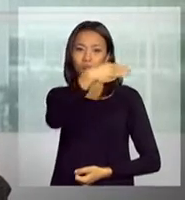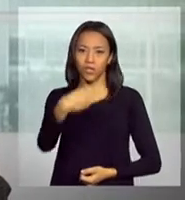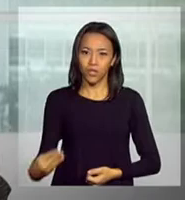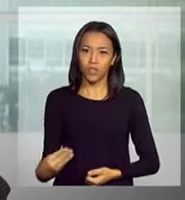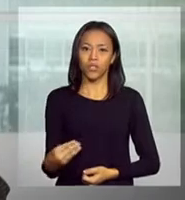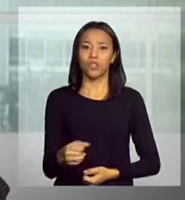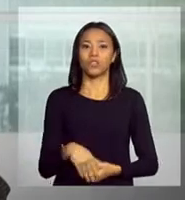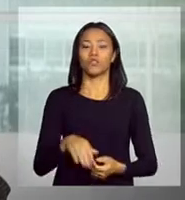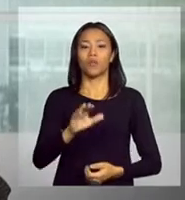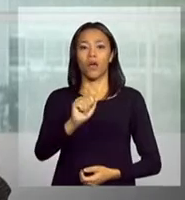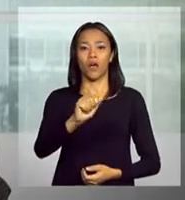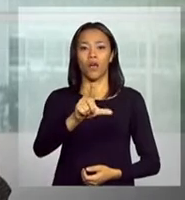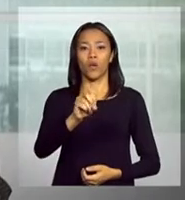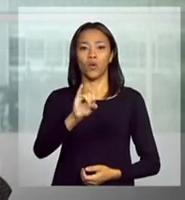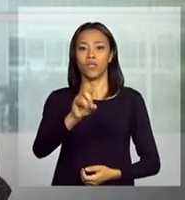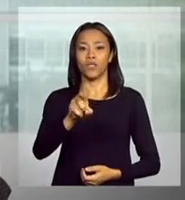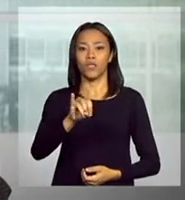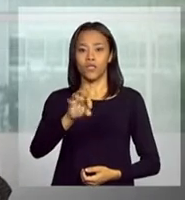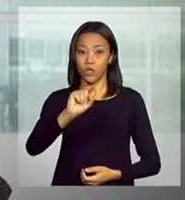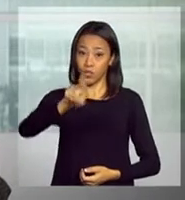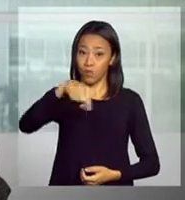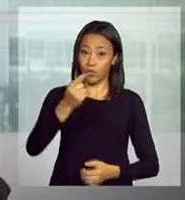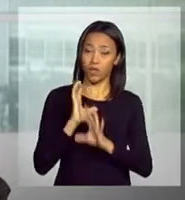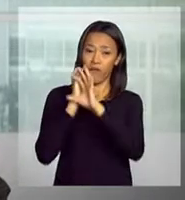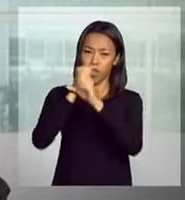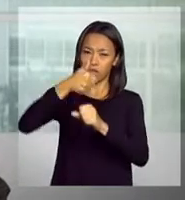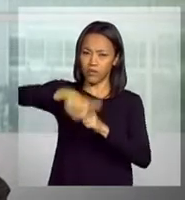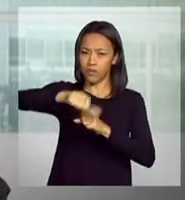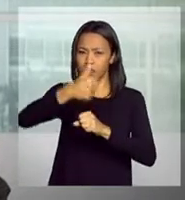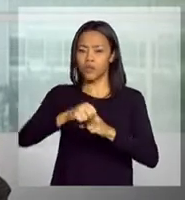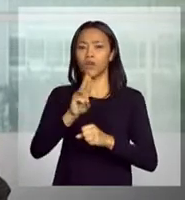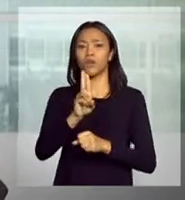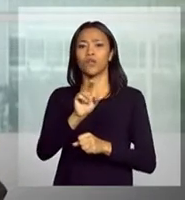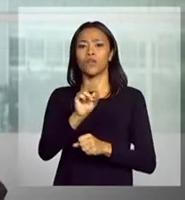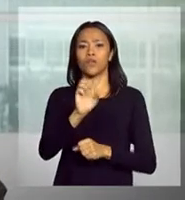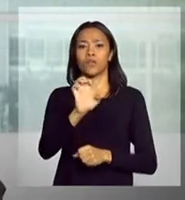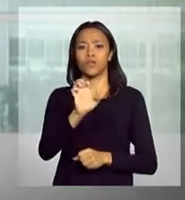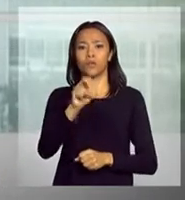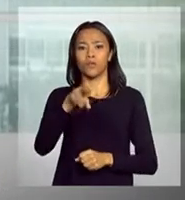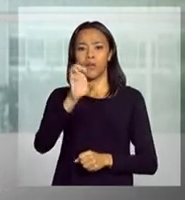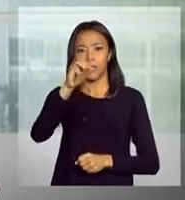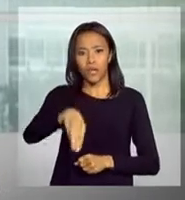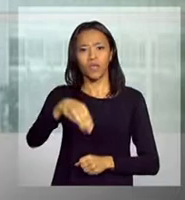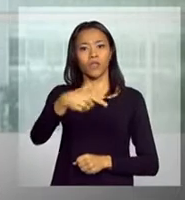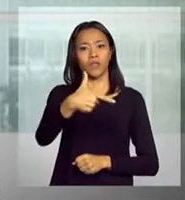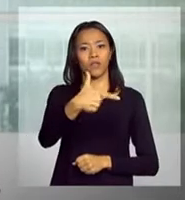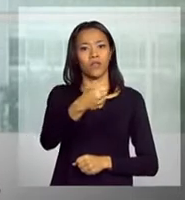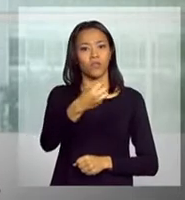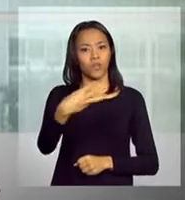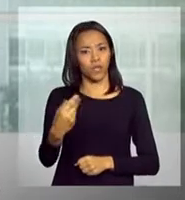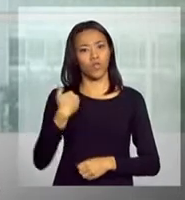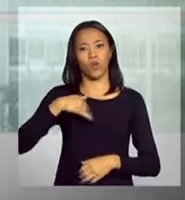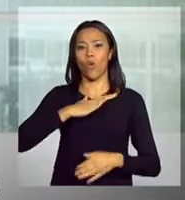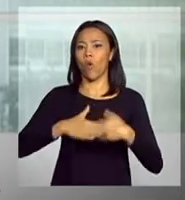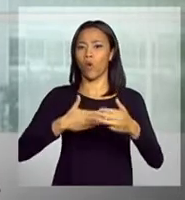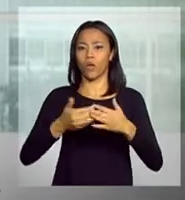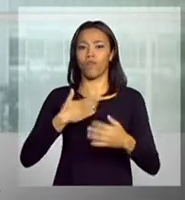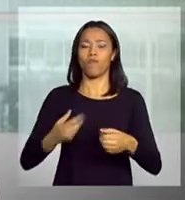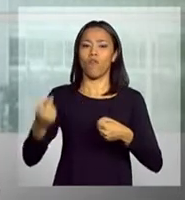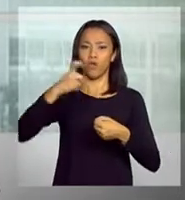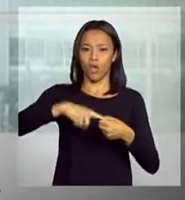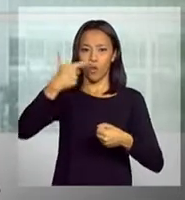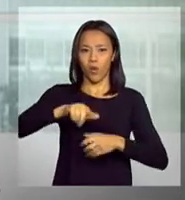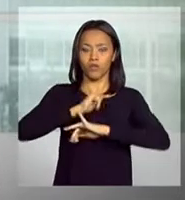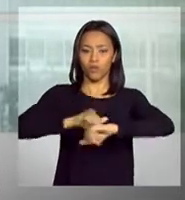Ministro da Educação aloizio Mercadante após o balanço final do Enem 2013 desculpe mas podemos voltar a qualquer momento